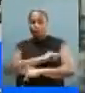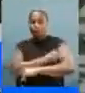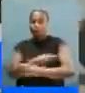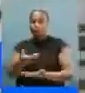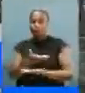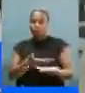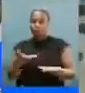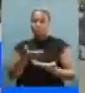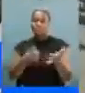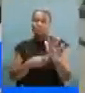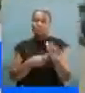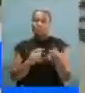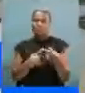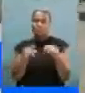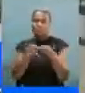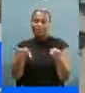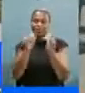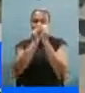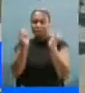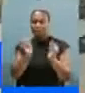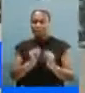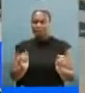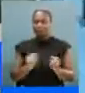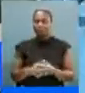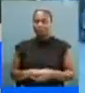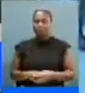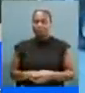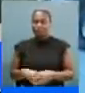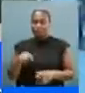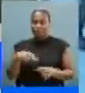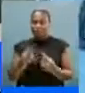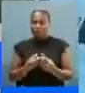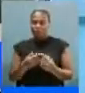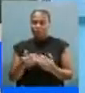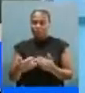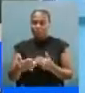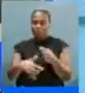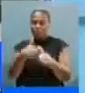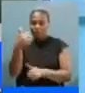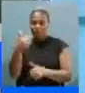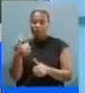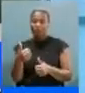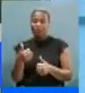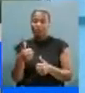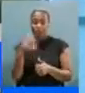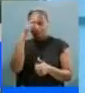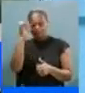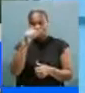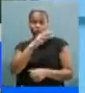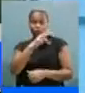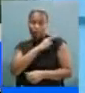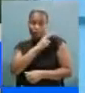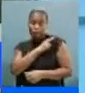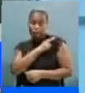das cooperações, nomeadamente a nível internacional. Este ano vai ser ainda, vamos melhorar, é a intenção da sua excelência, chefe